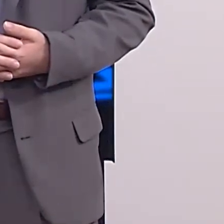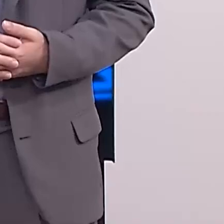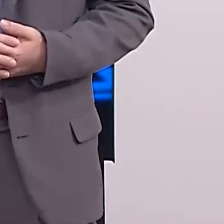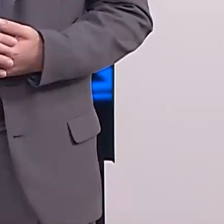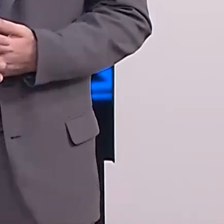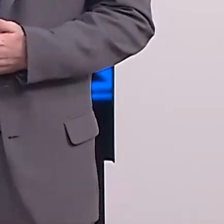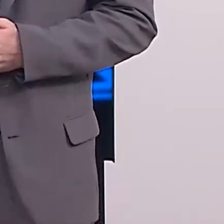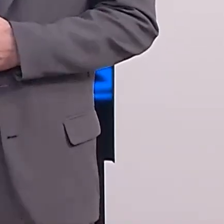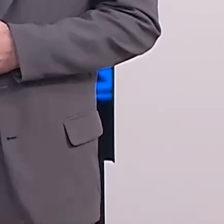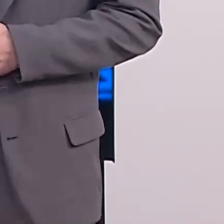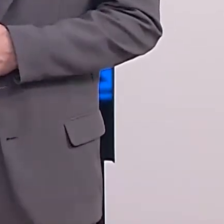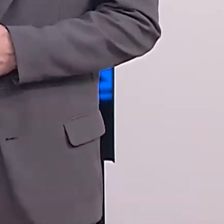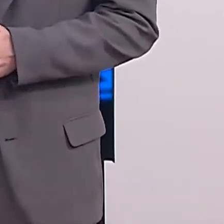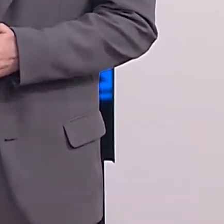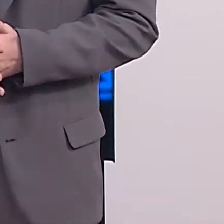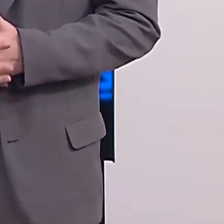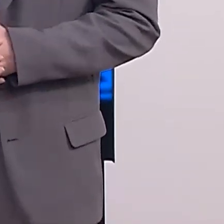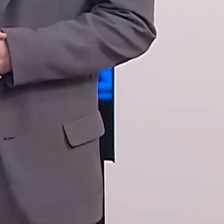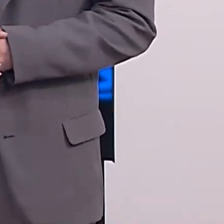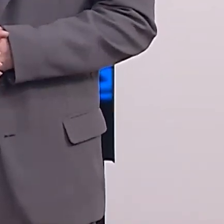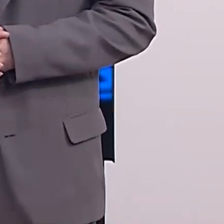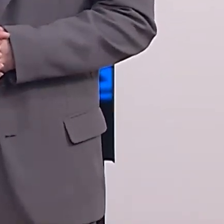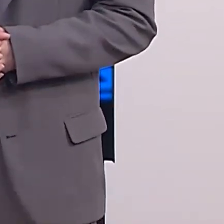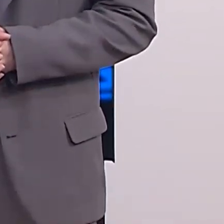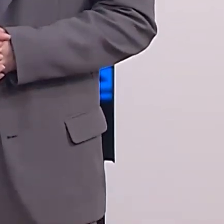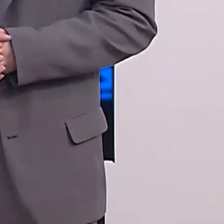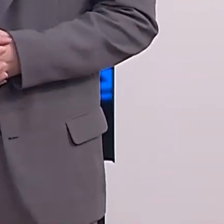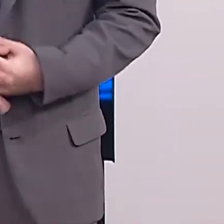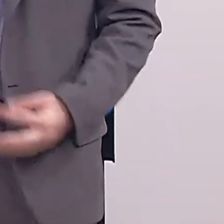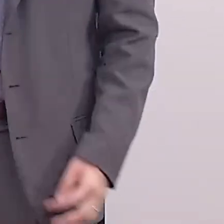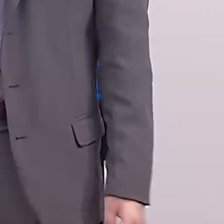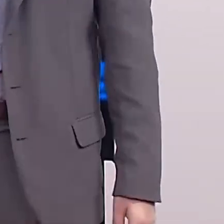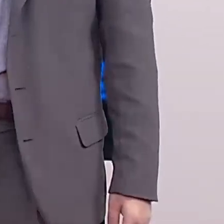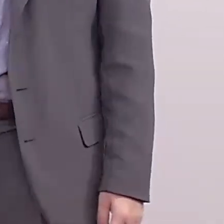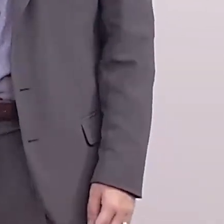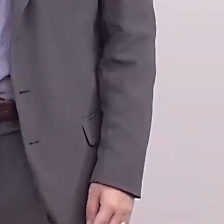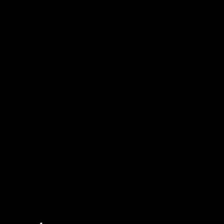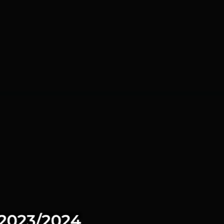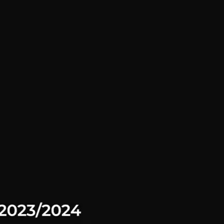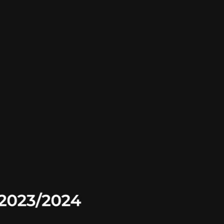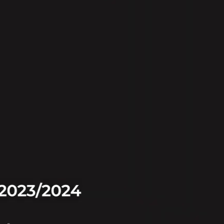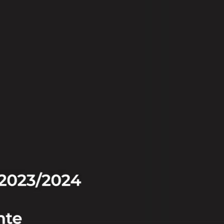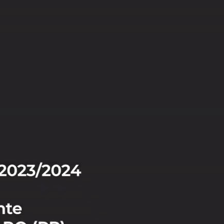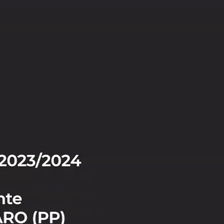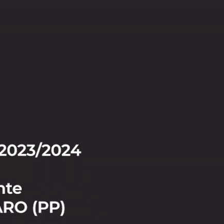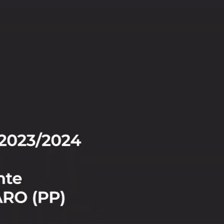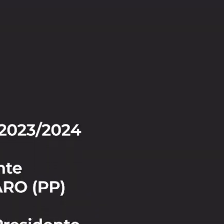TV Alemes e também no YouTube da TV Assembleia. Voltamos na próxima semana. Tchau!